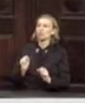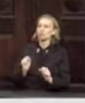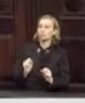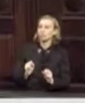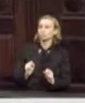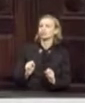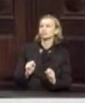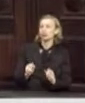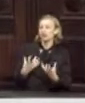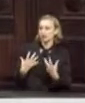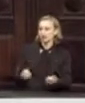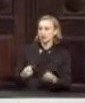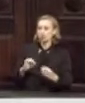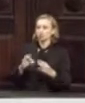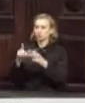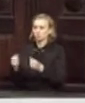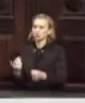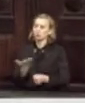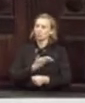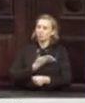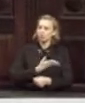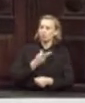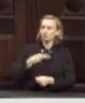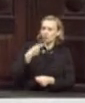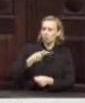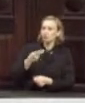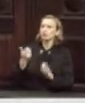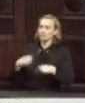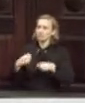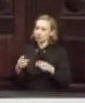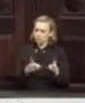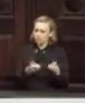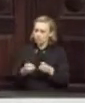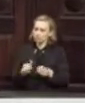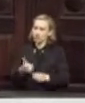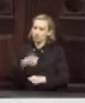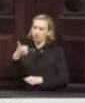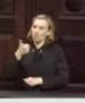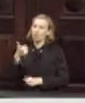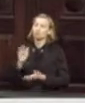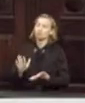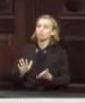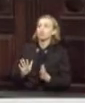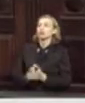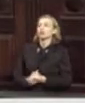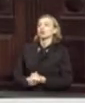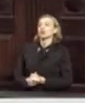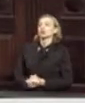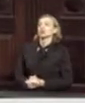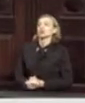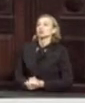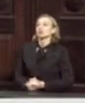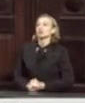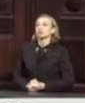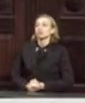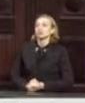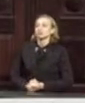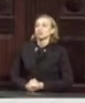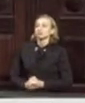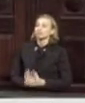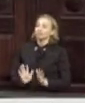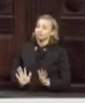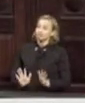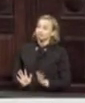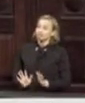mais importante que a liberdade e isso precisa ser observado. Porém, essa questão não será